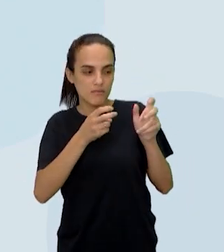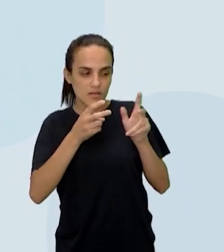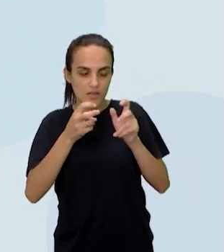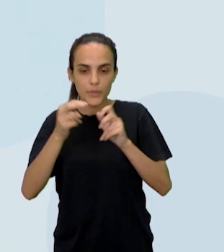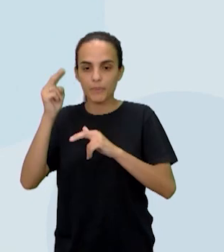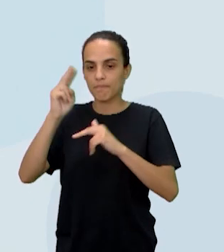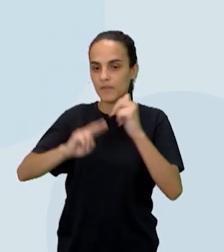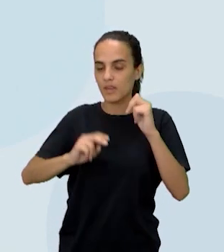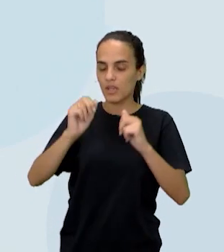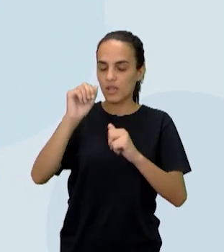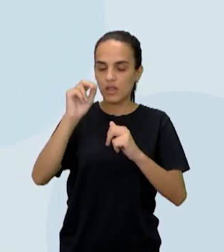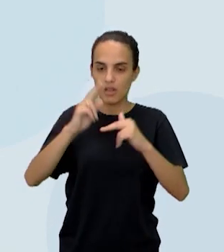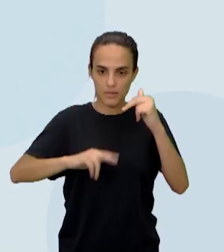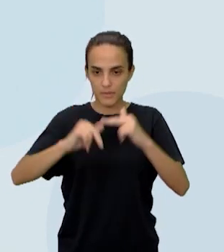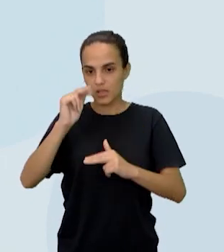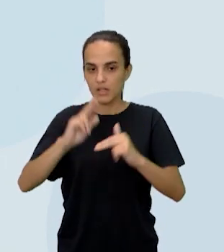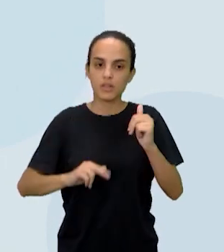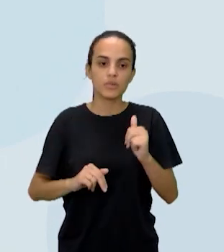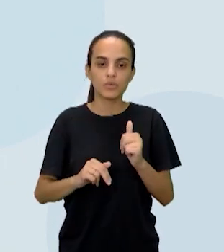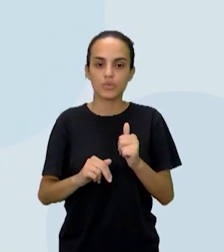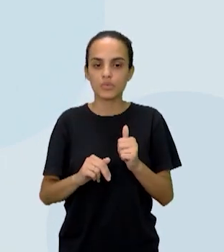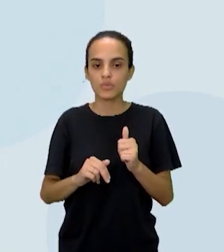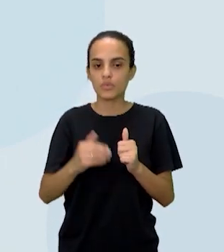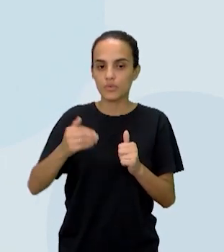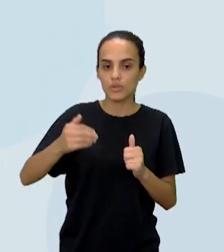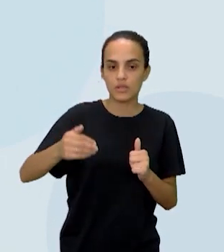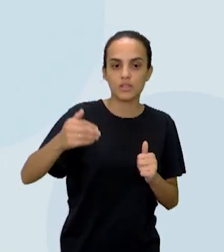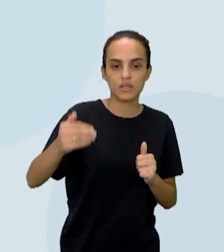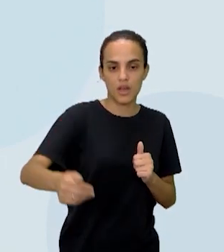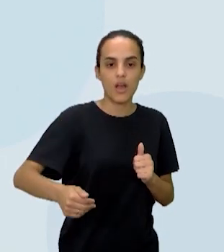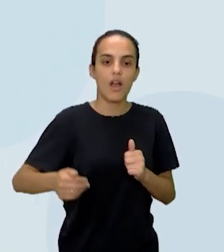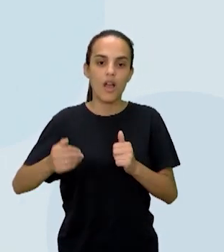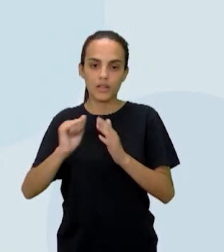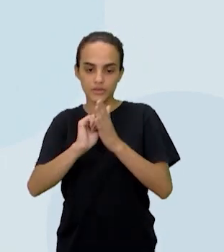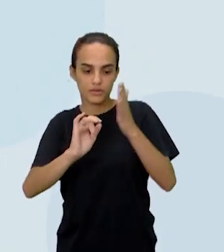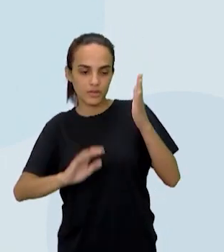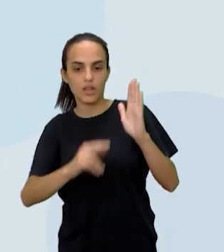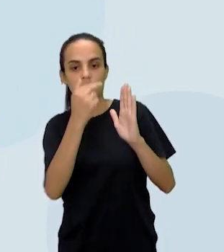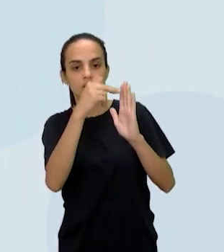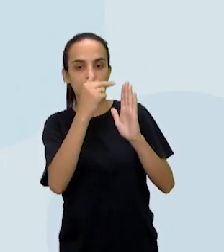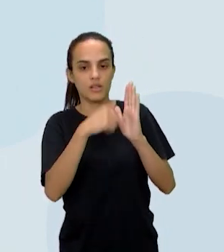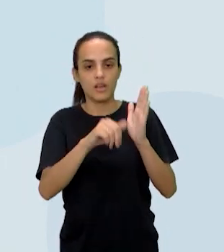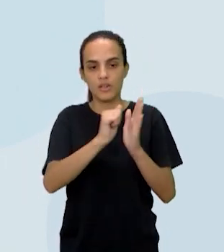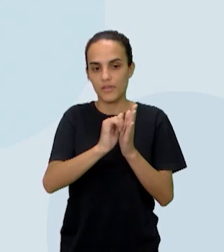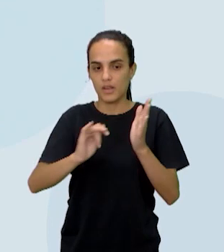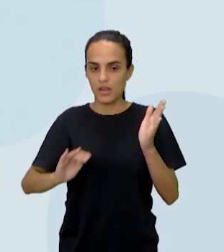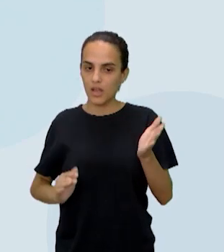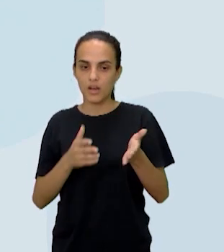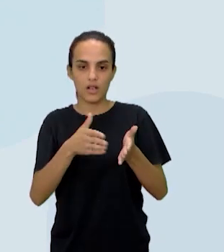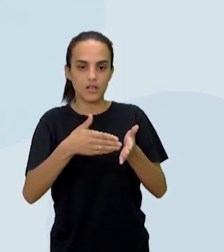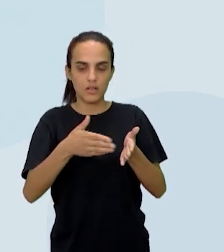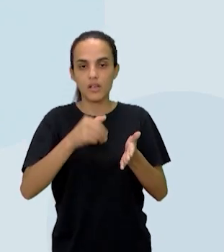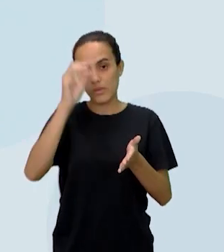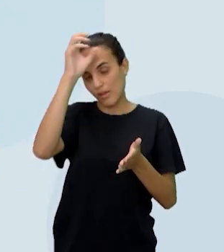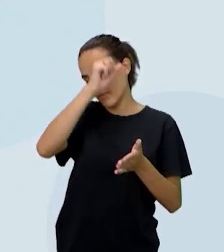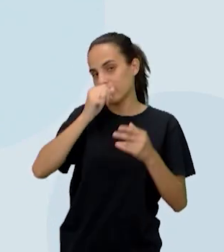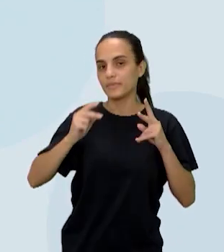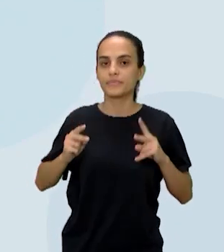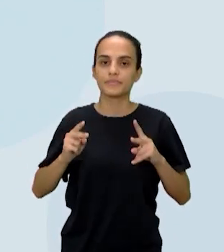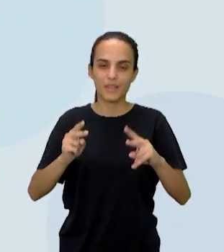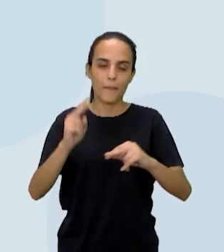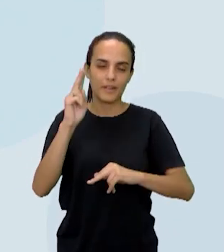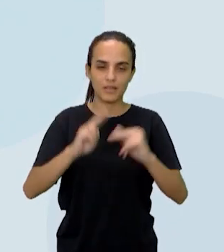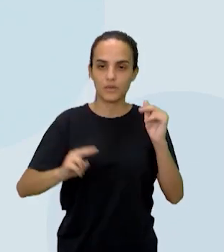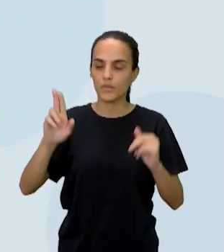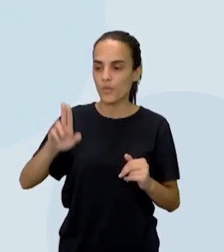de coesão e coerência durante a atividade escrita, a partir das atividades do caderno do aluno a aprender sempre. É um material que nós